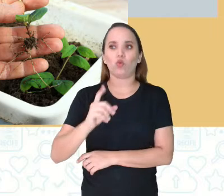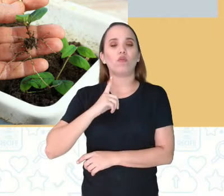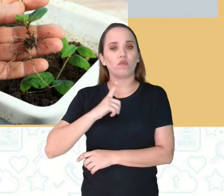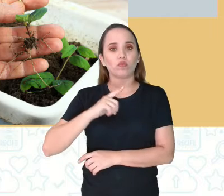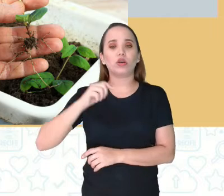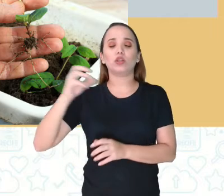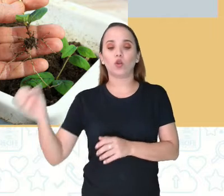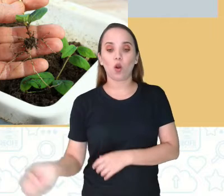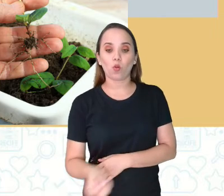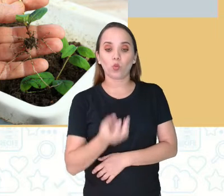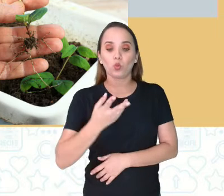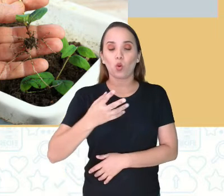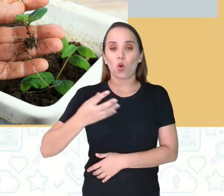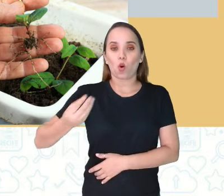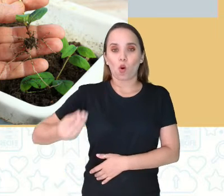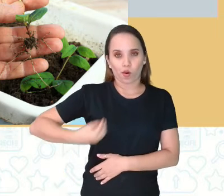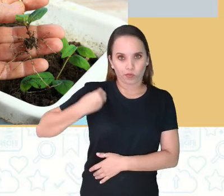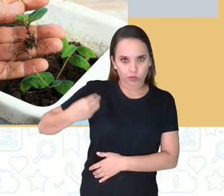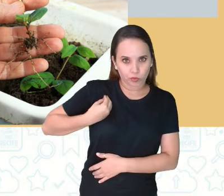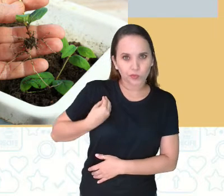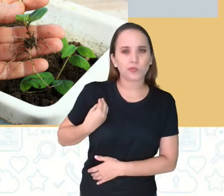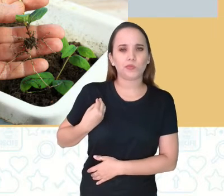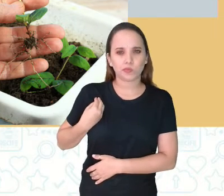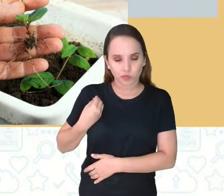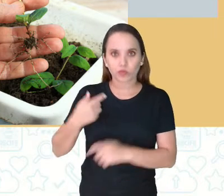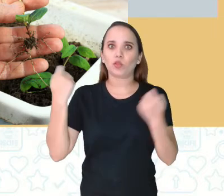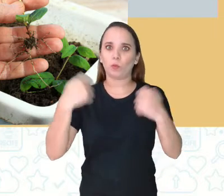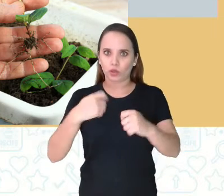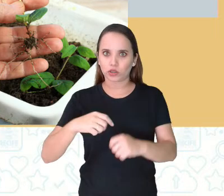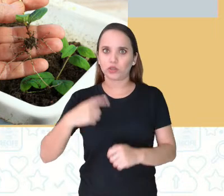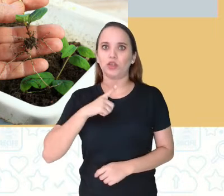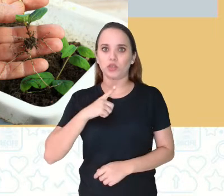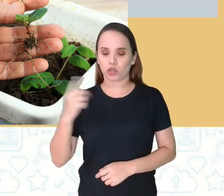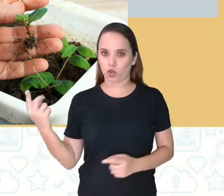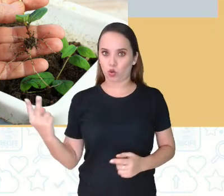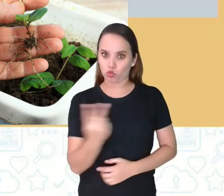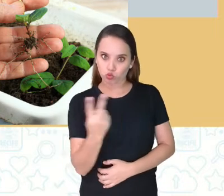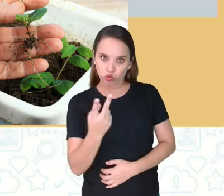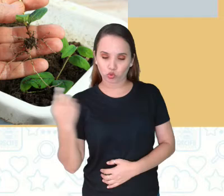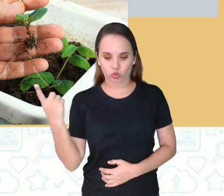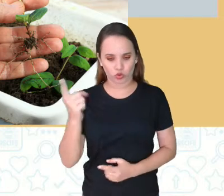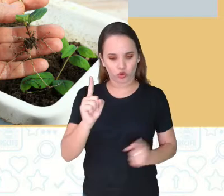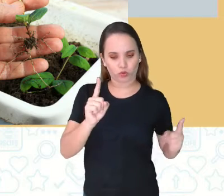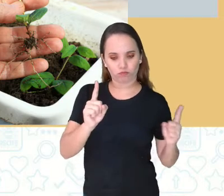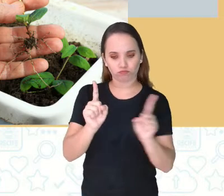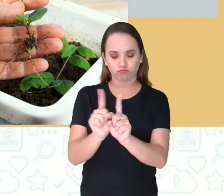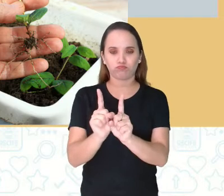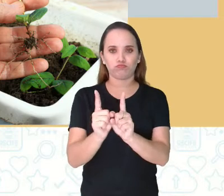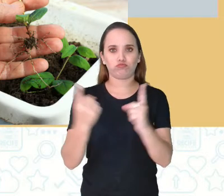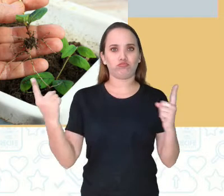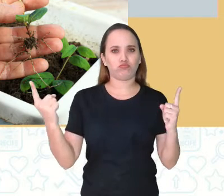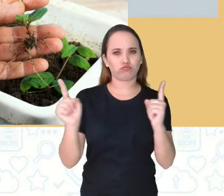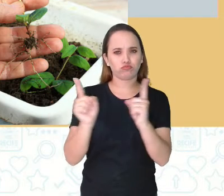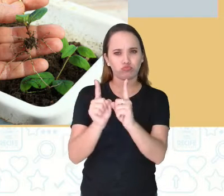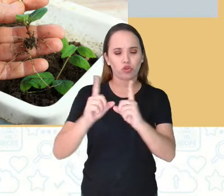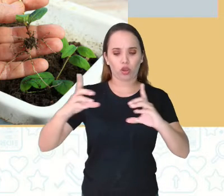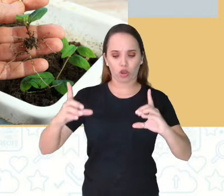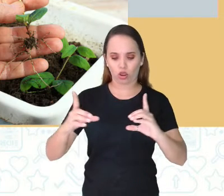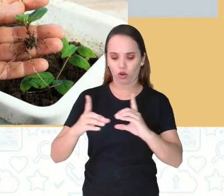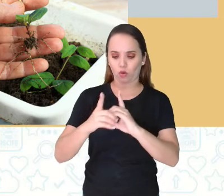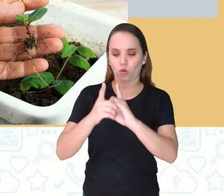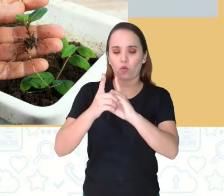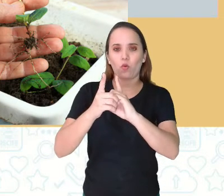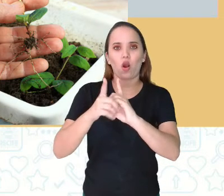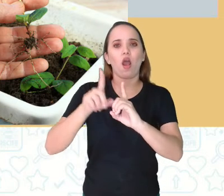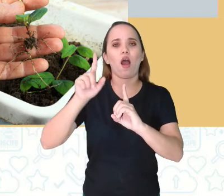é necessário realmente o gameta masculino e o feminino para que novo ser, para que dê origem a novo